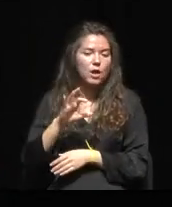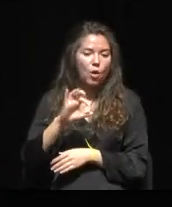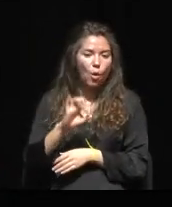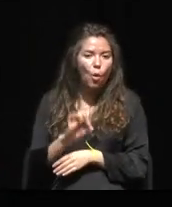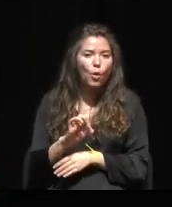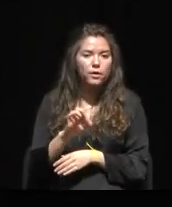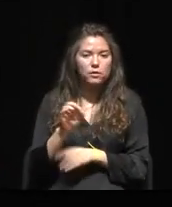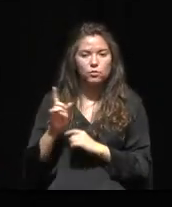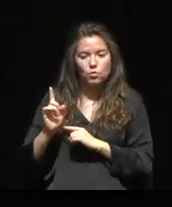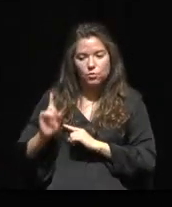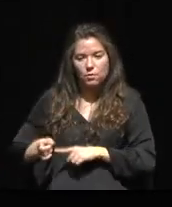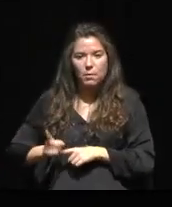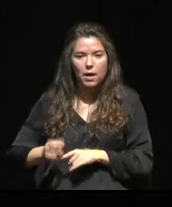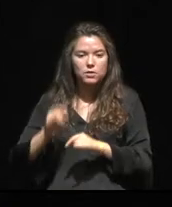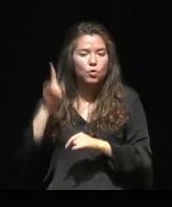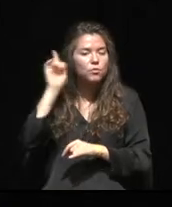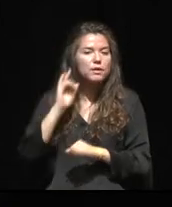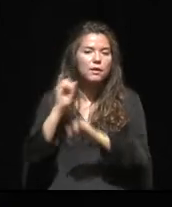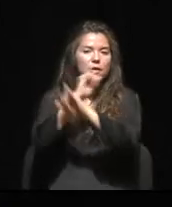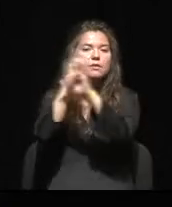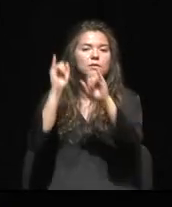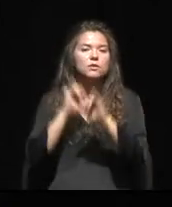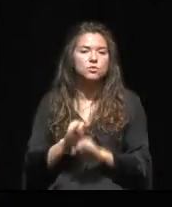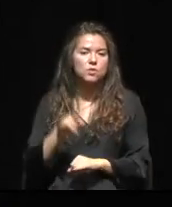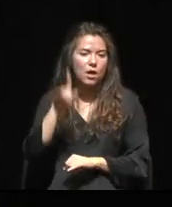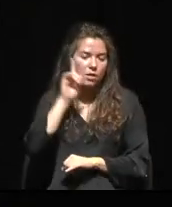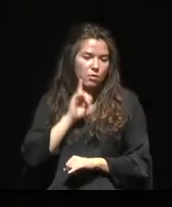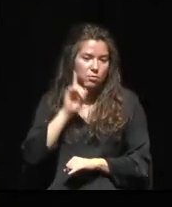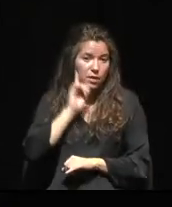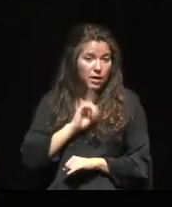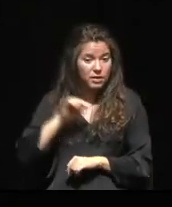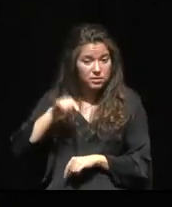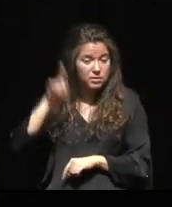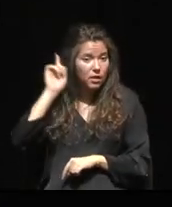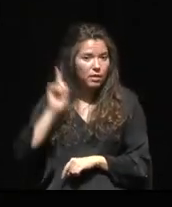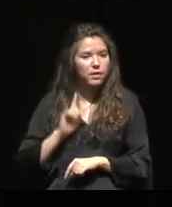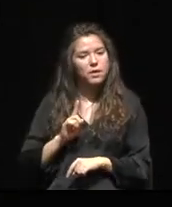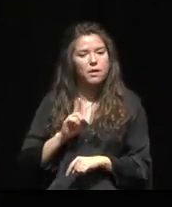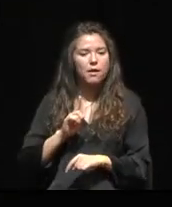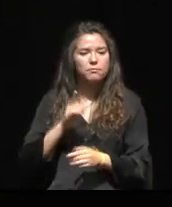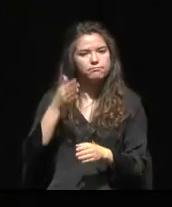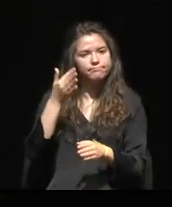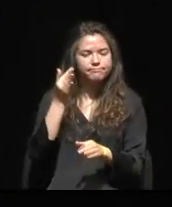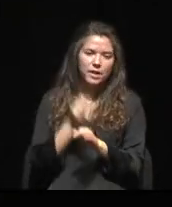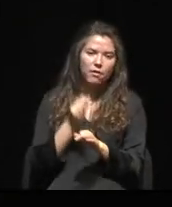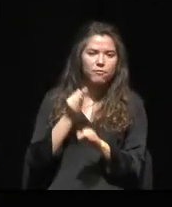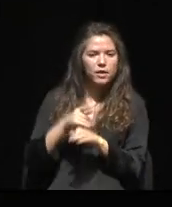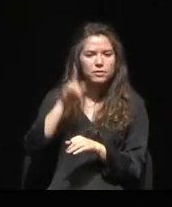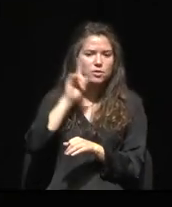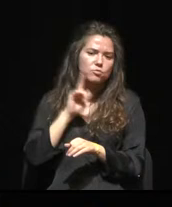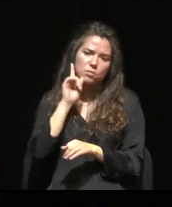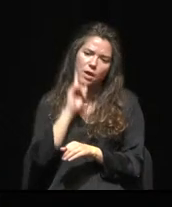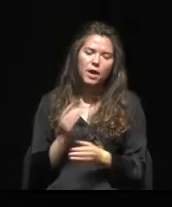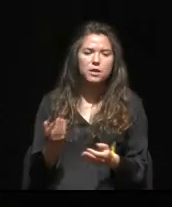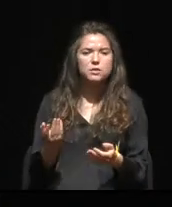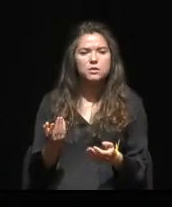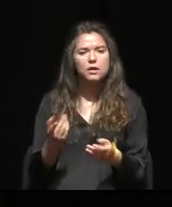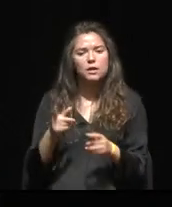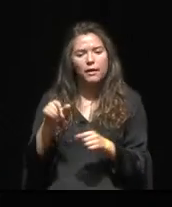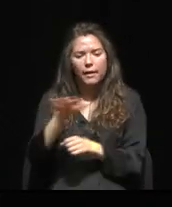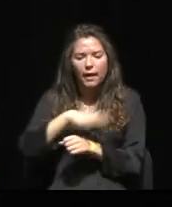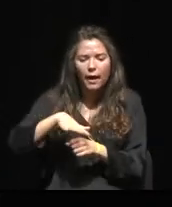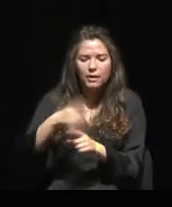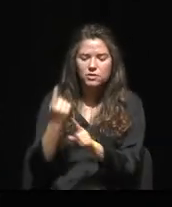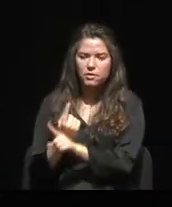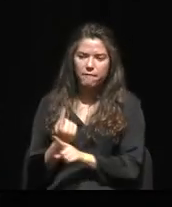Internacional da Mulher este dia celebra as notáveis contribuições das mulheres em vários Campos e destaca